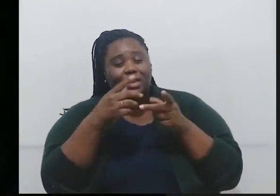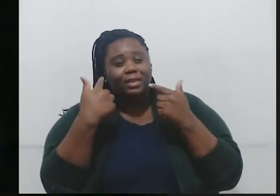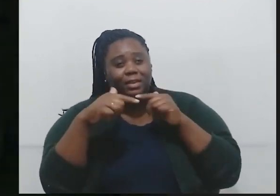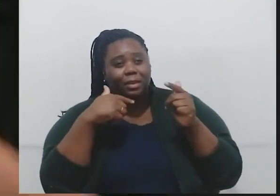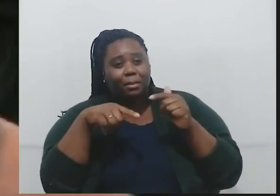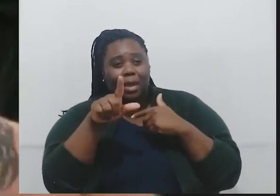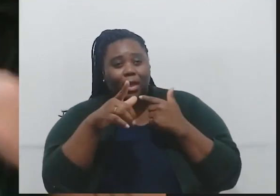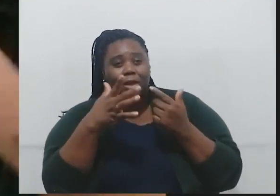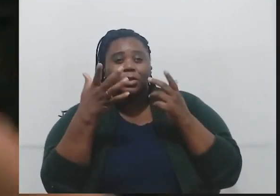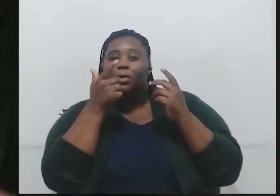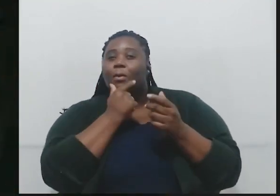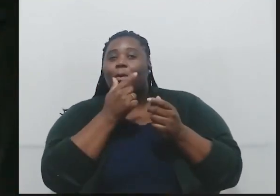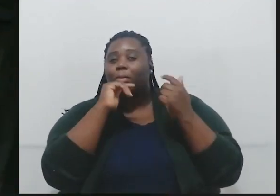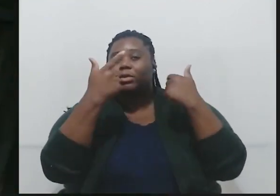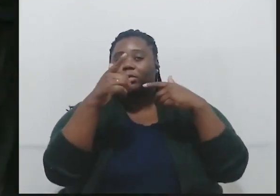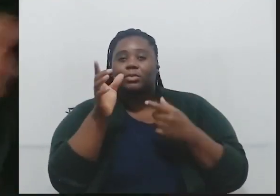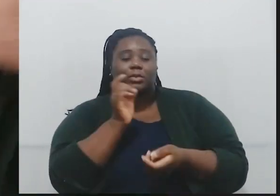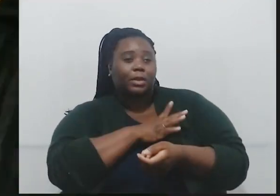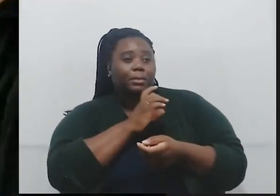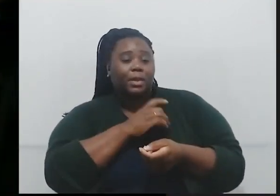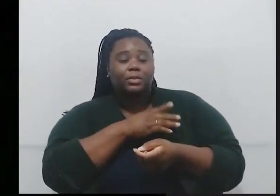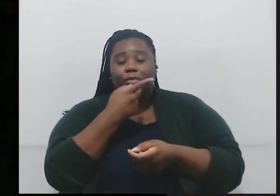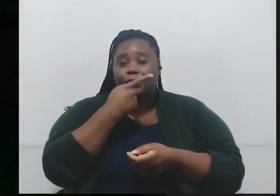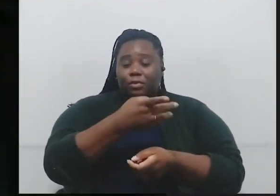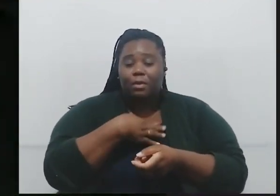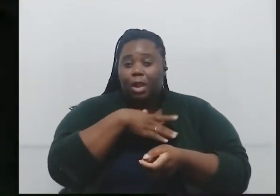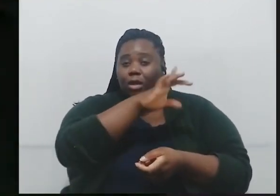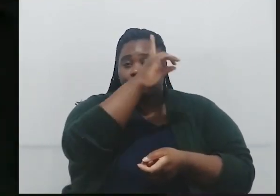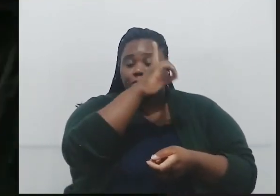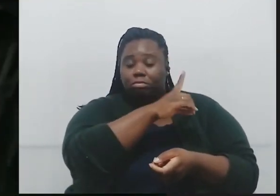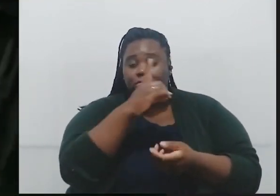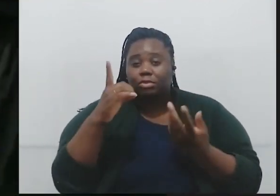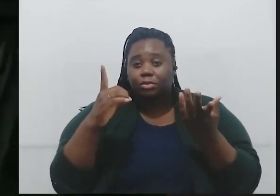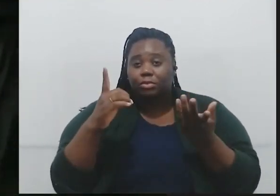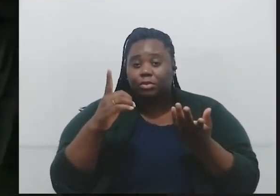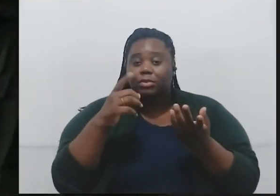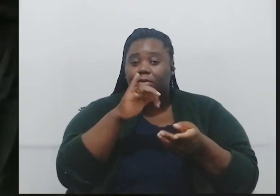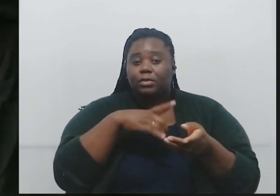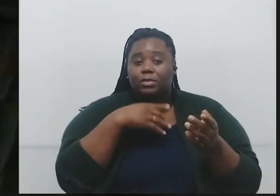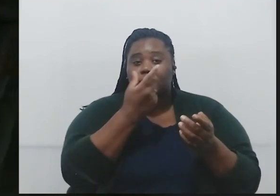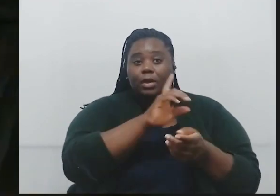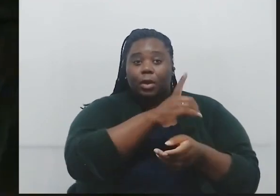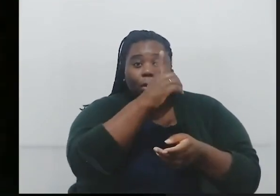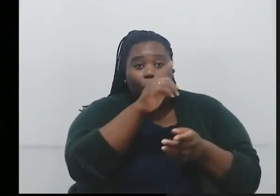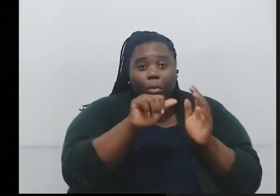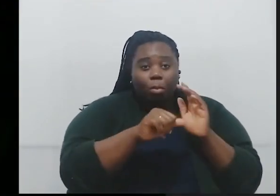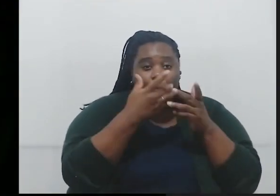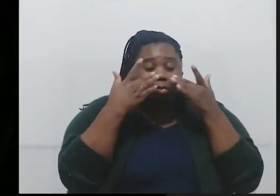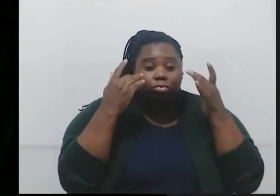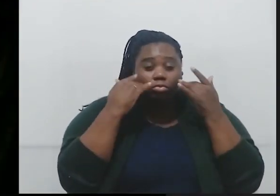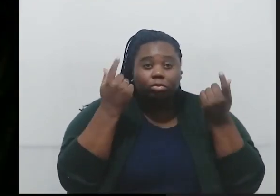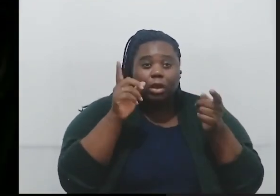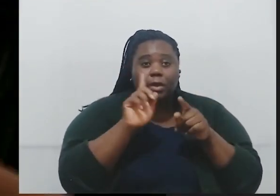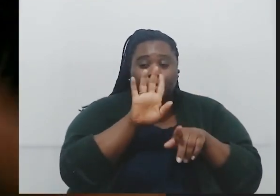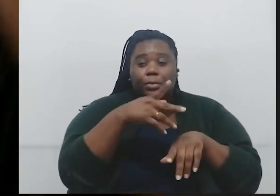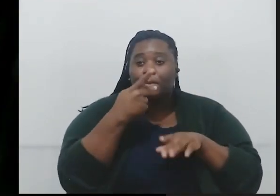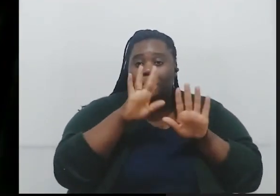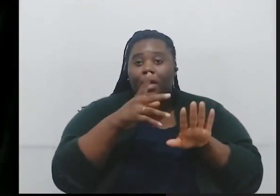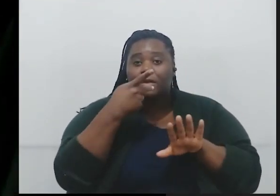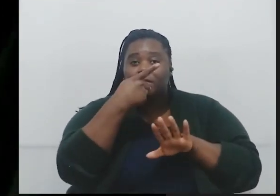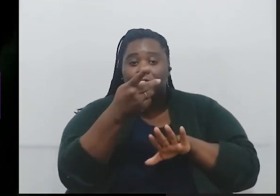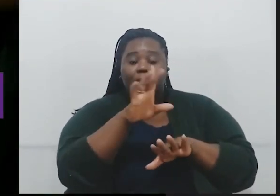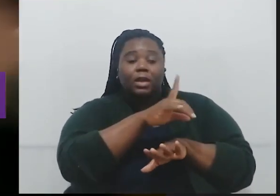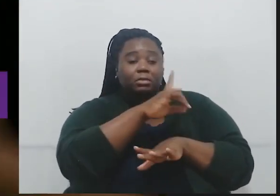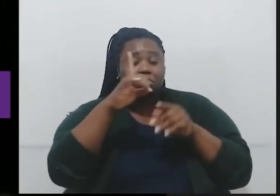tenha dirigido uma peça, 2 peças, ou enfim, não seja esse o forte da carreira, ou enfim, não tem esse pudor,